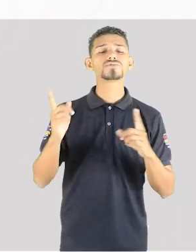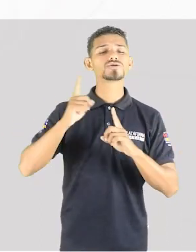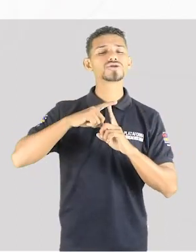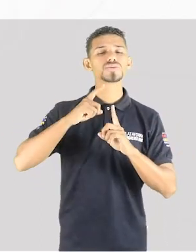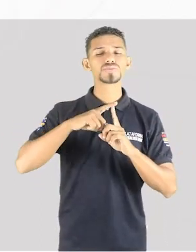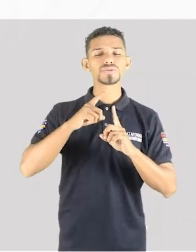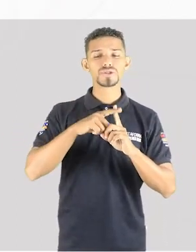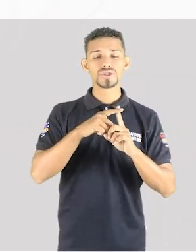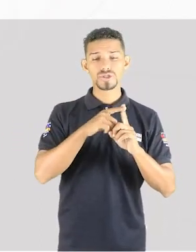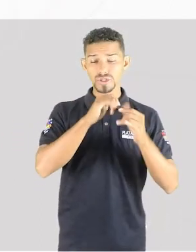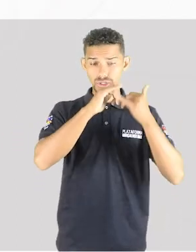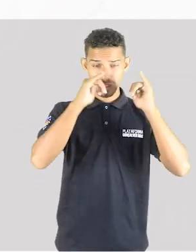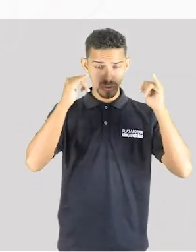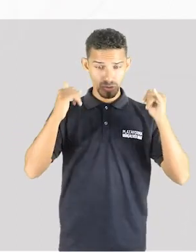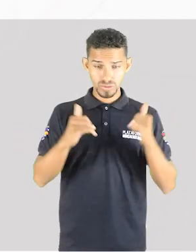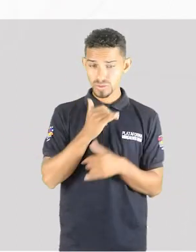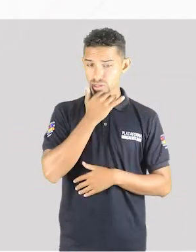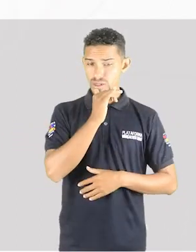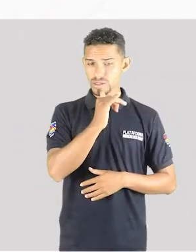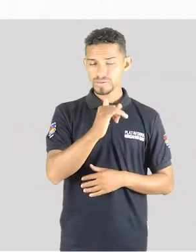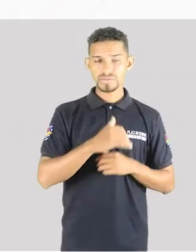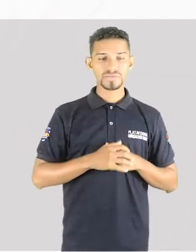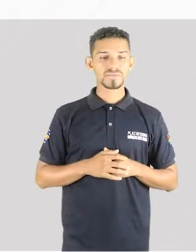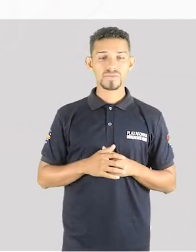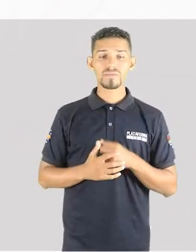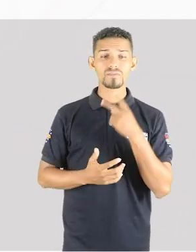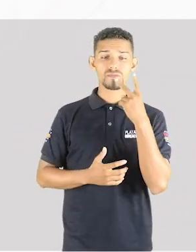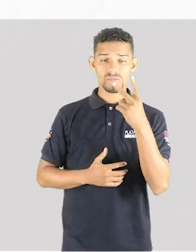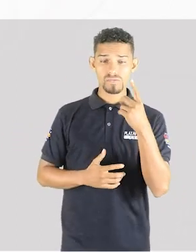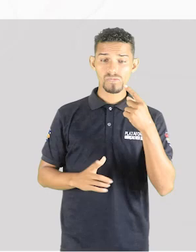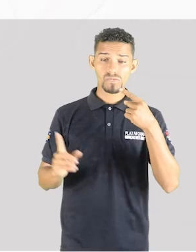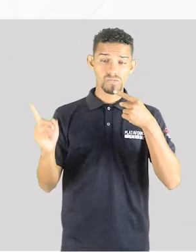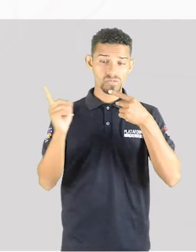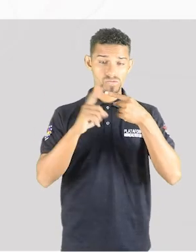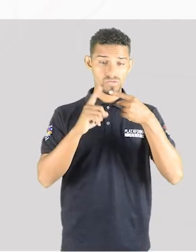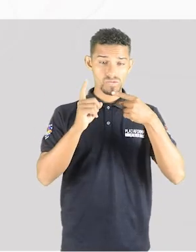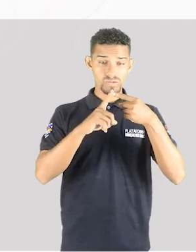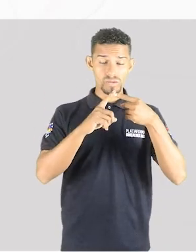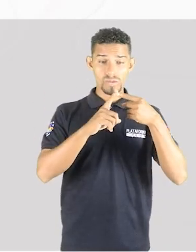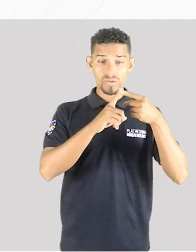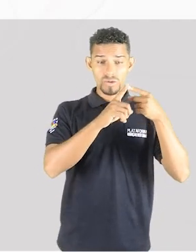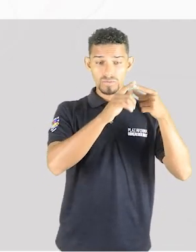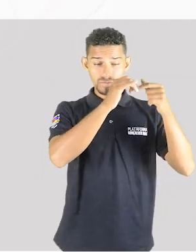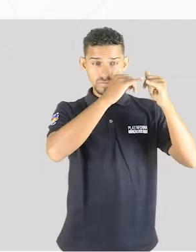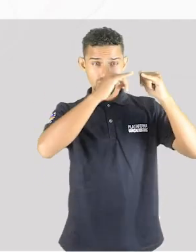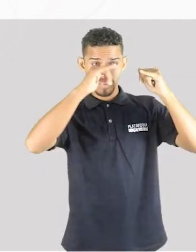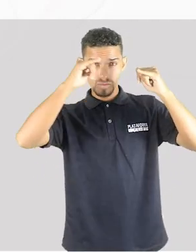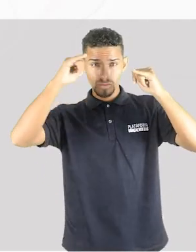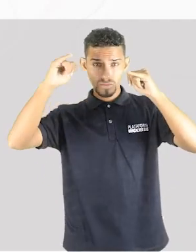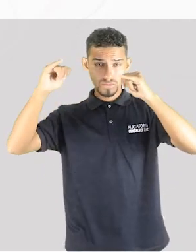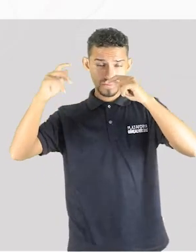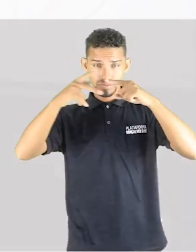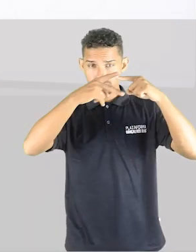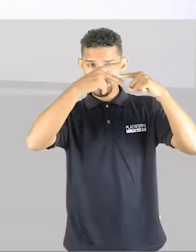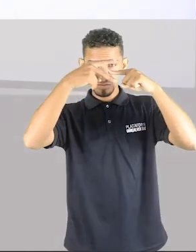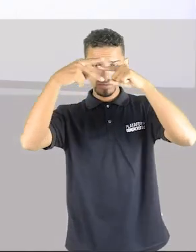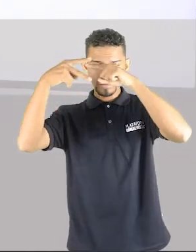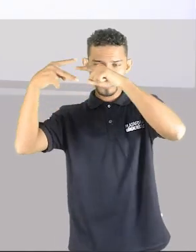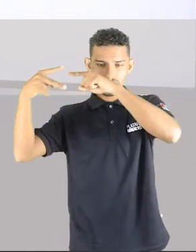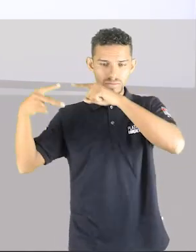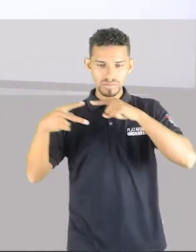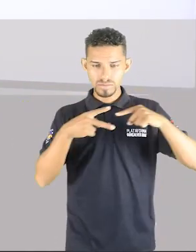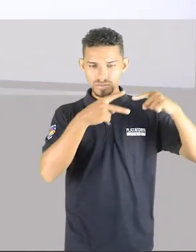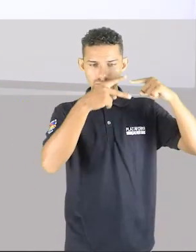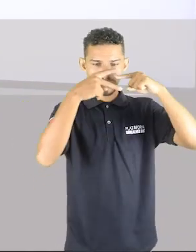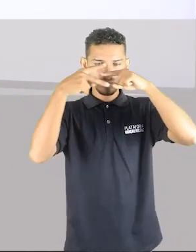elétricos tá dois tipos tem um circuito em série certo os elementos